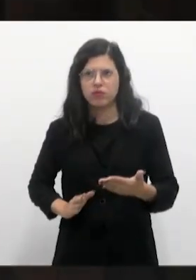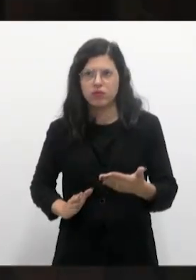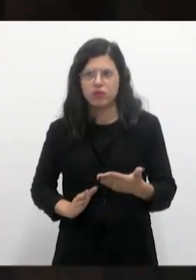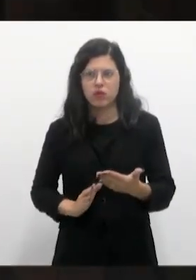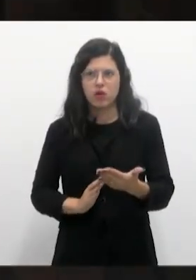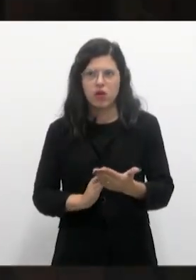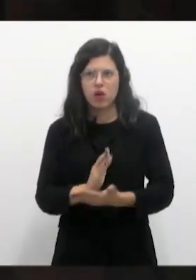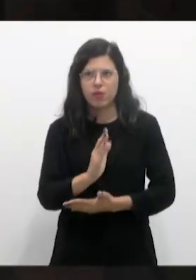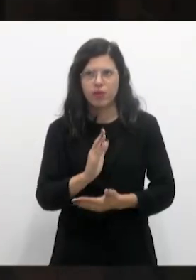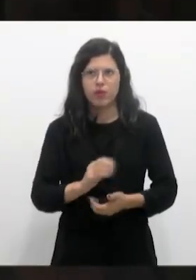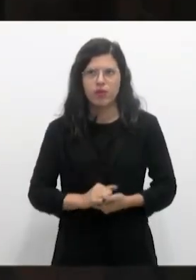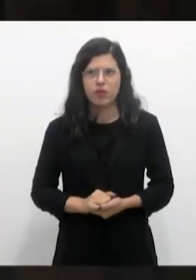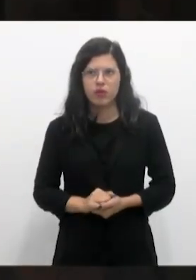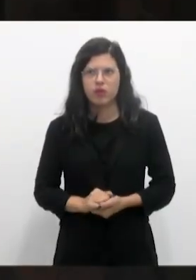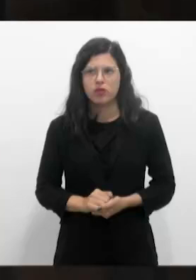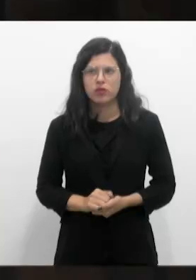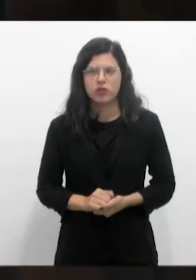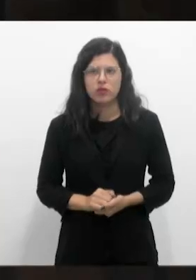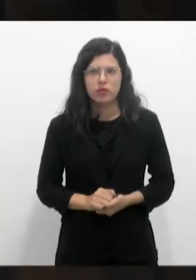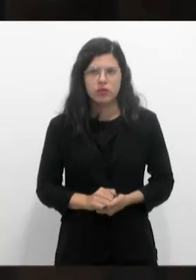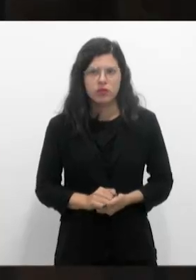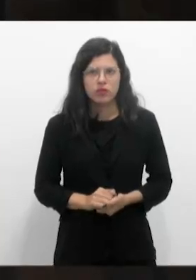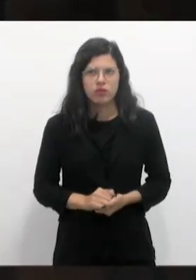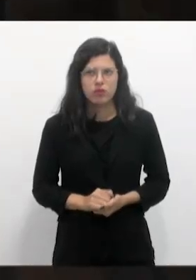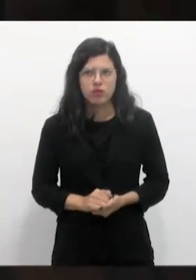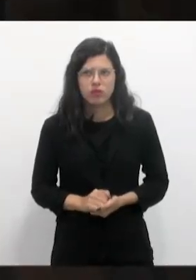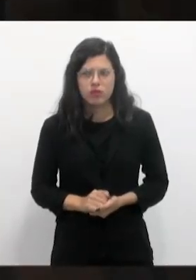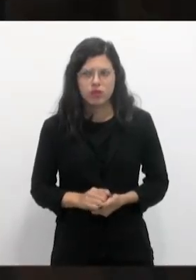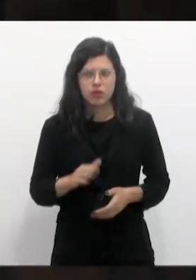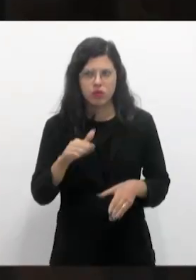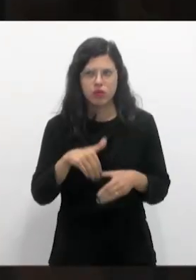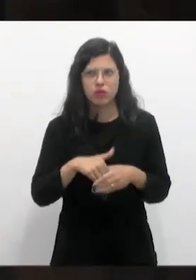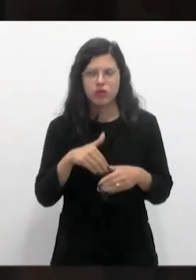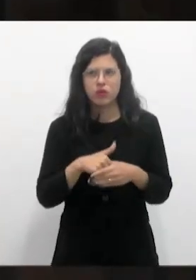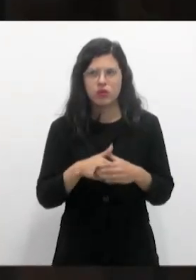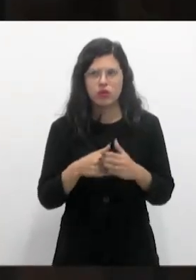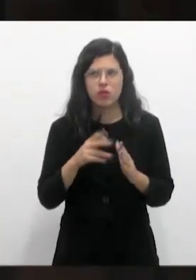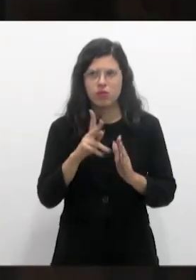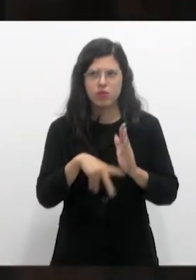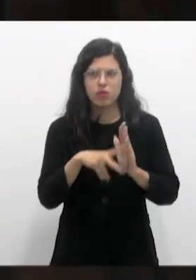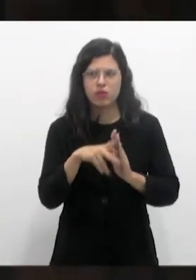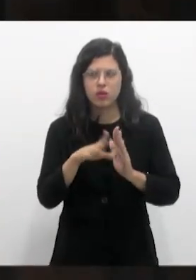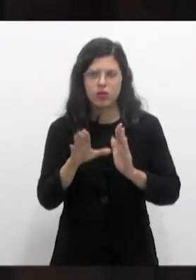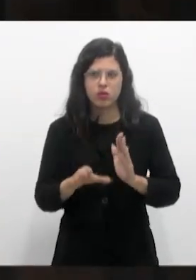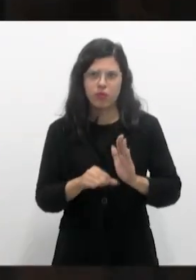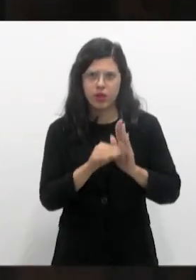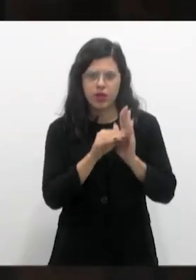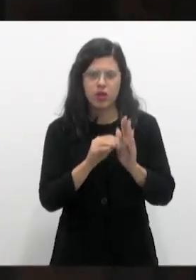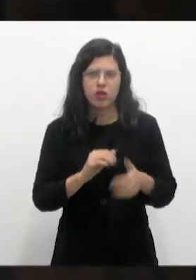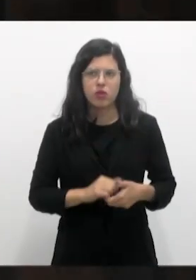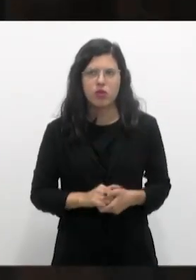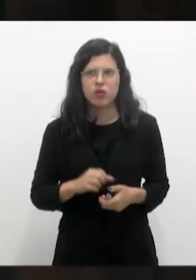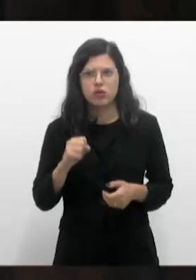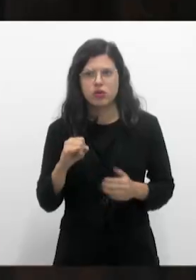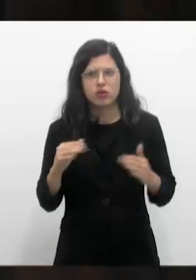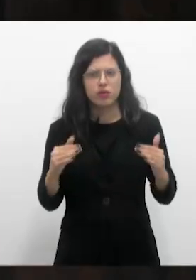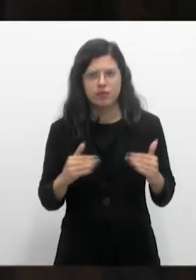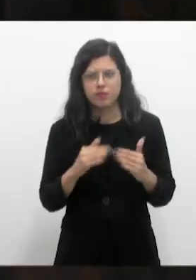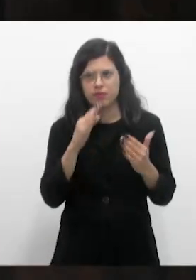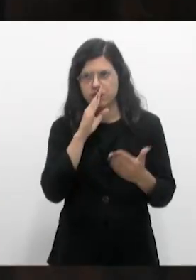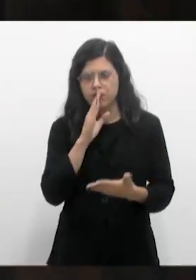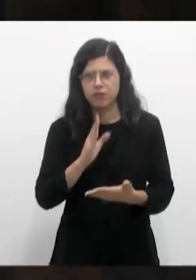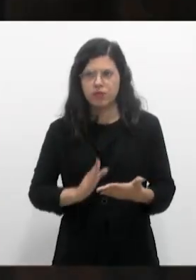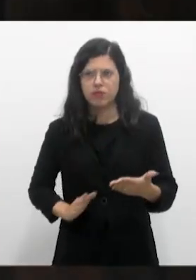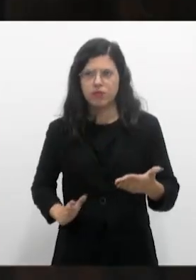permaneçam como estão. Aprovado. Em votação ao projeto assim emendado. Os senhores que